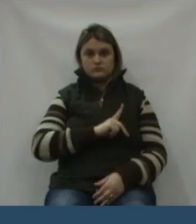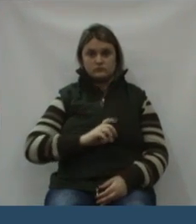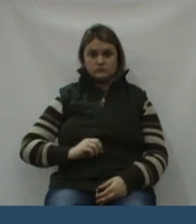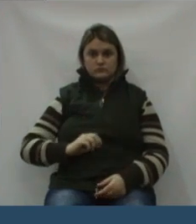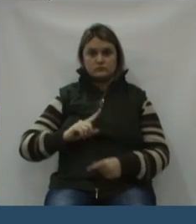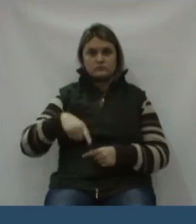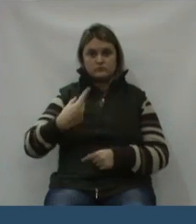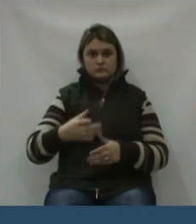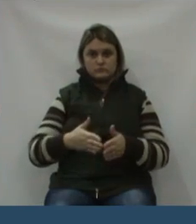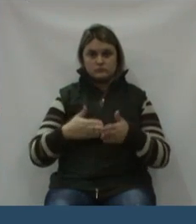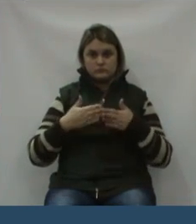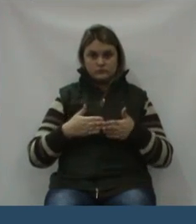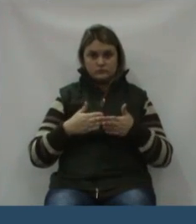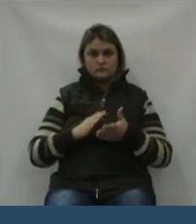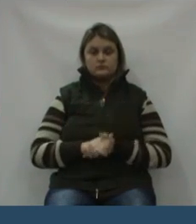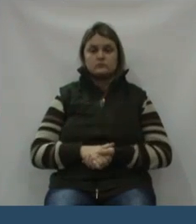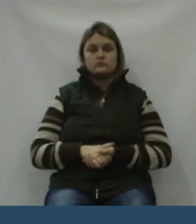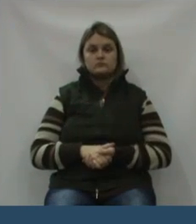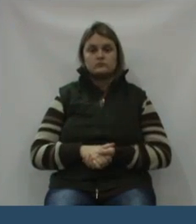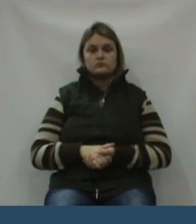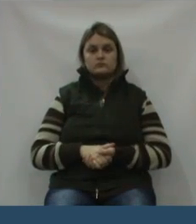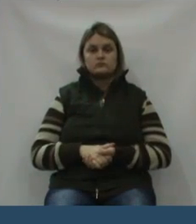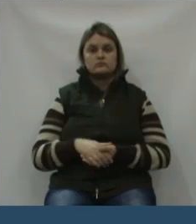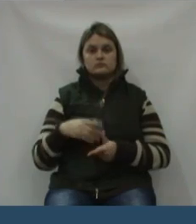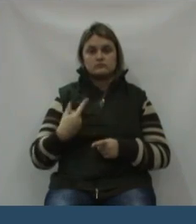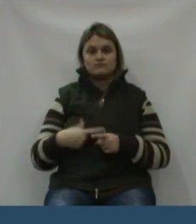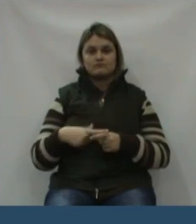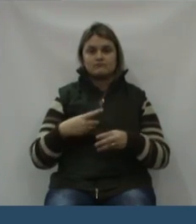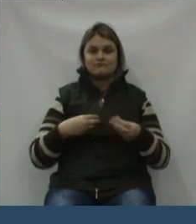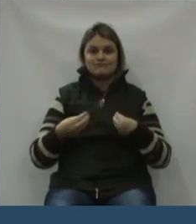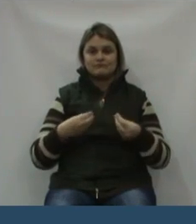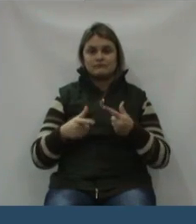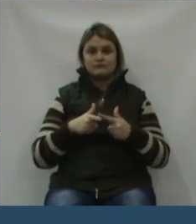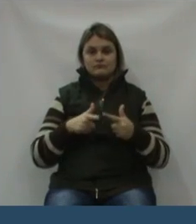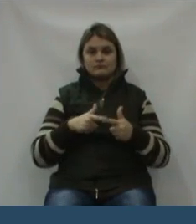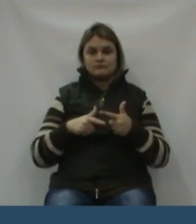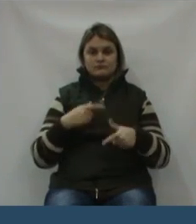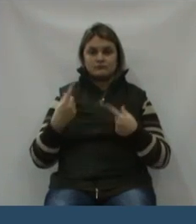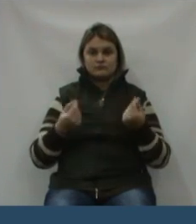desse requerimento, devido à instabilidade